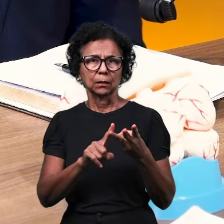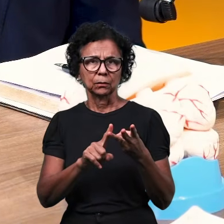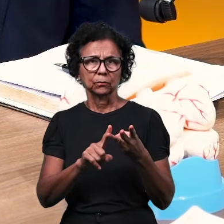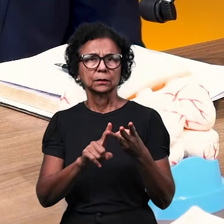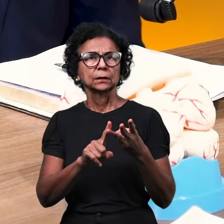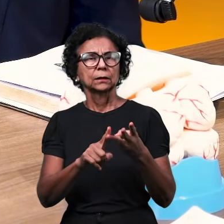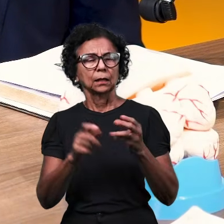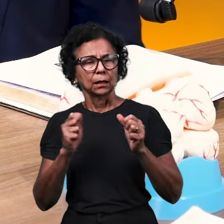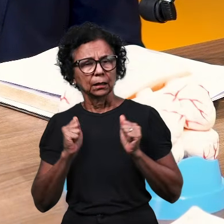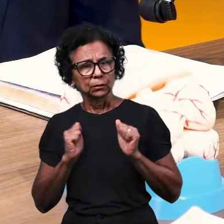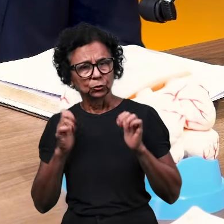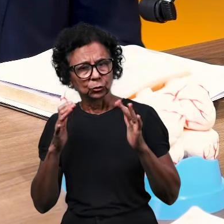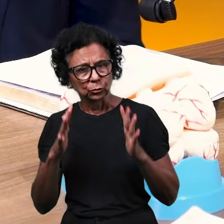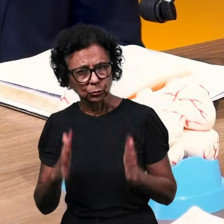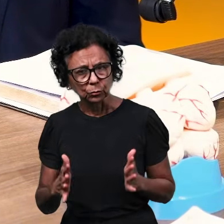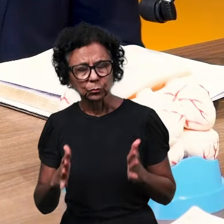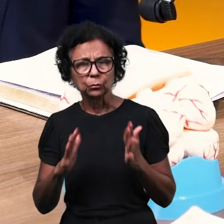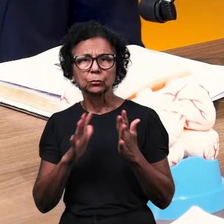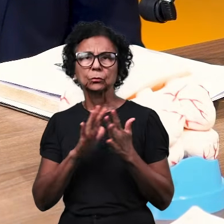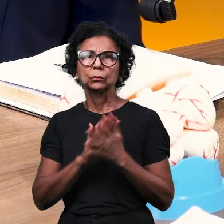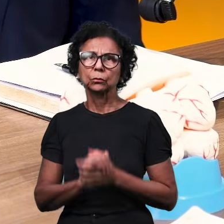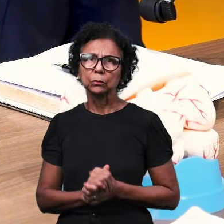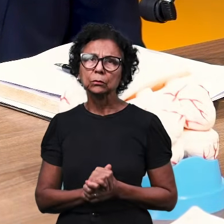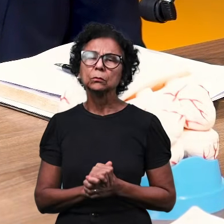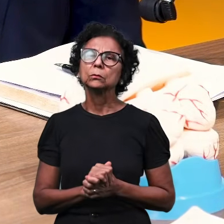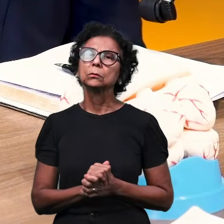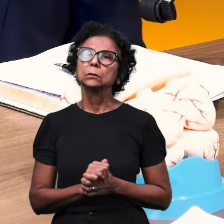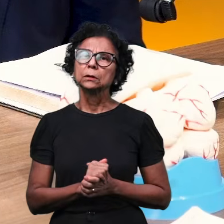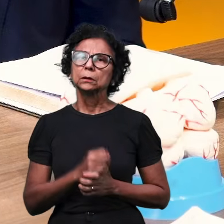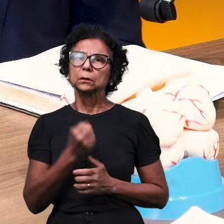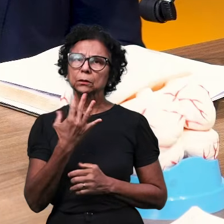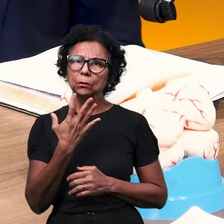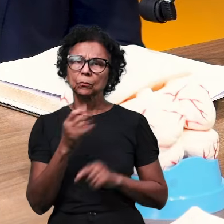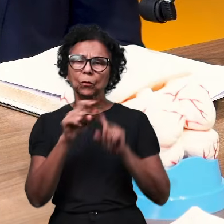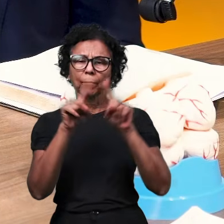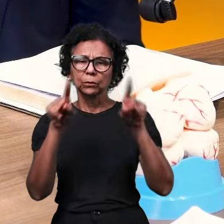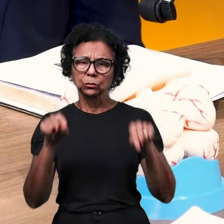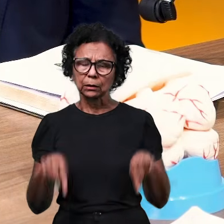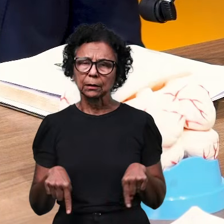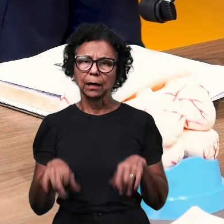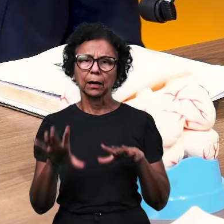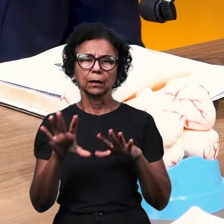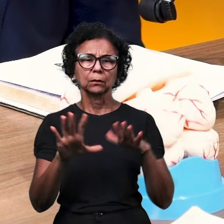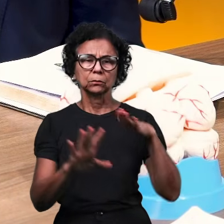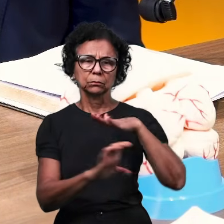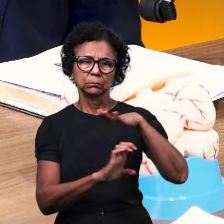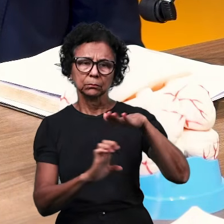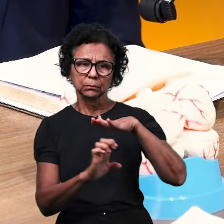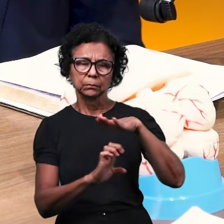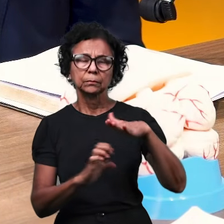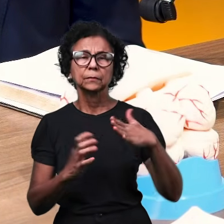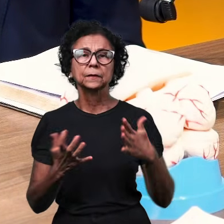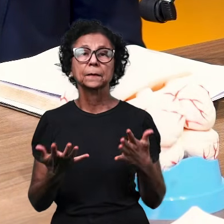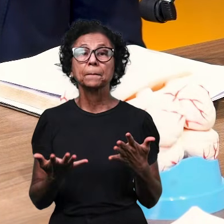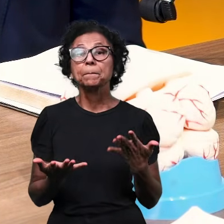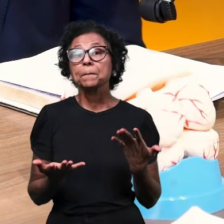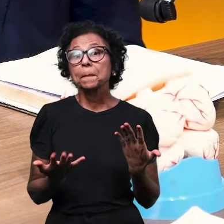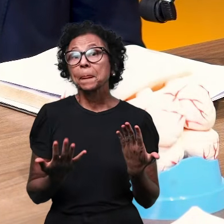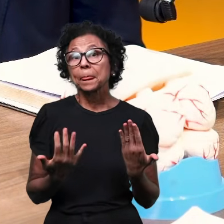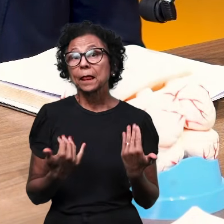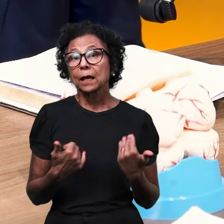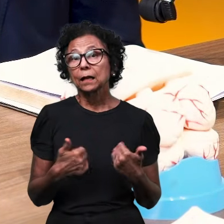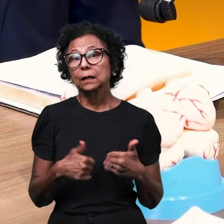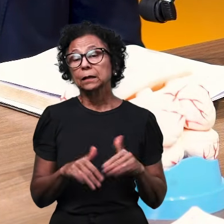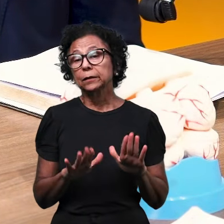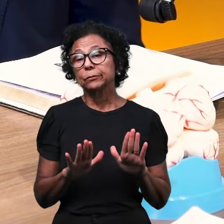você tem coisas melhores e maiores para entregar para a organização. E o jovem, essa geração, em